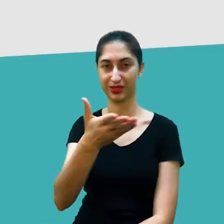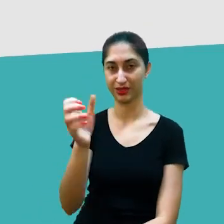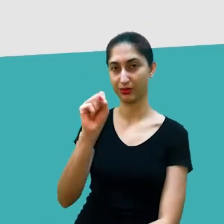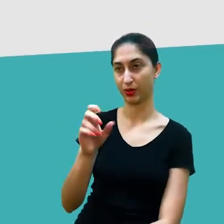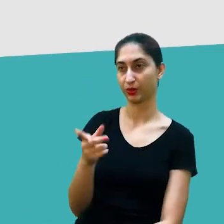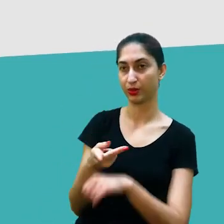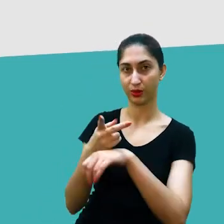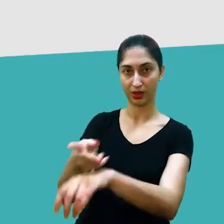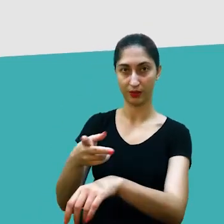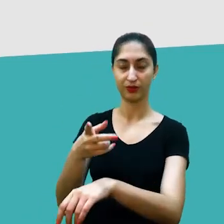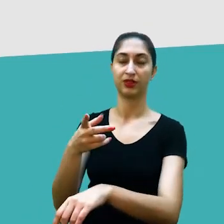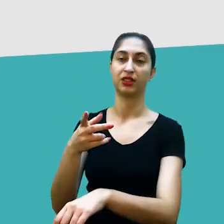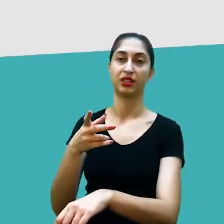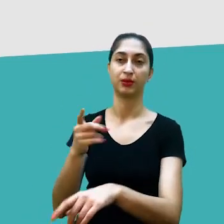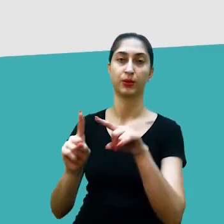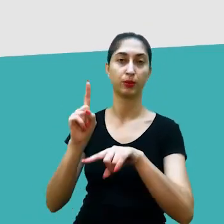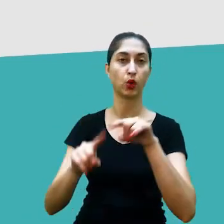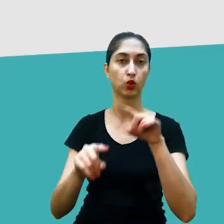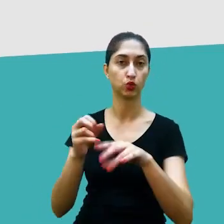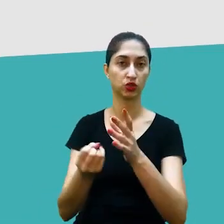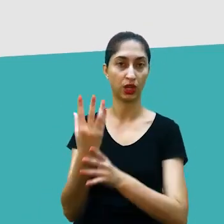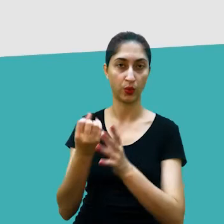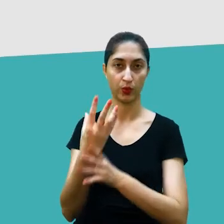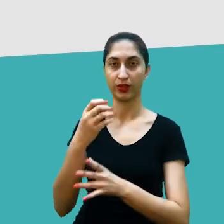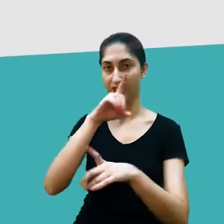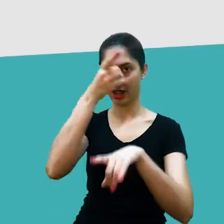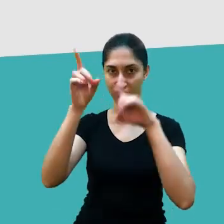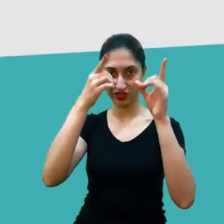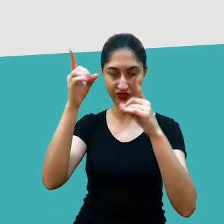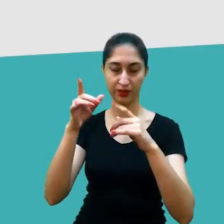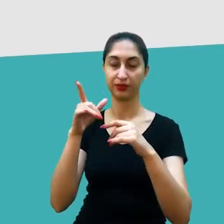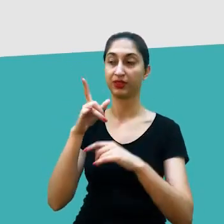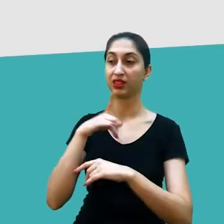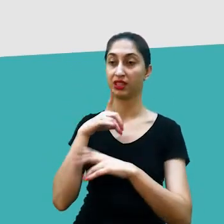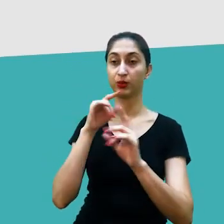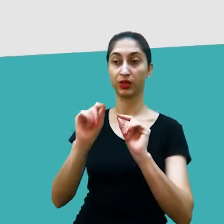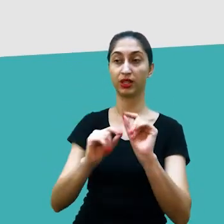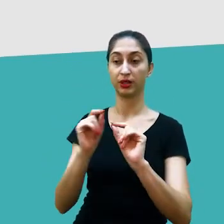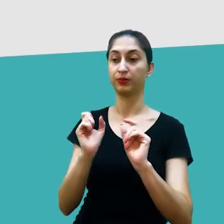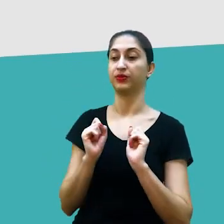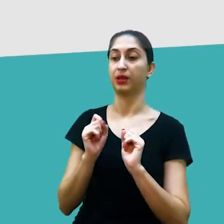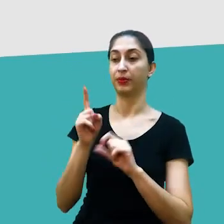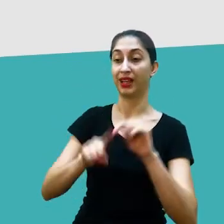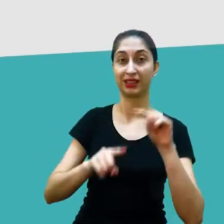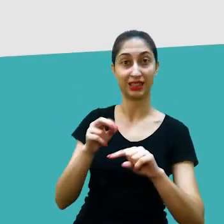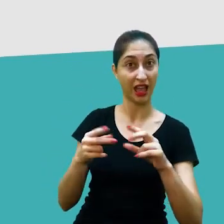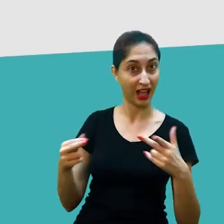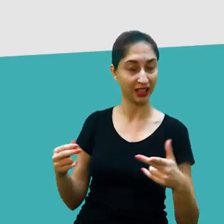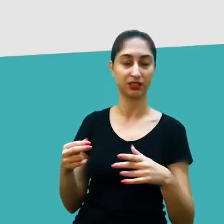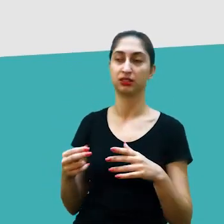Conexão Criativa e Comercial, onde o ponto de partida é realmente a regeneração a partir dos materiais. Você